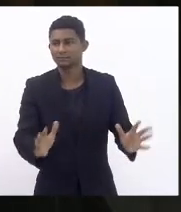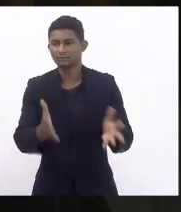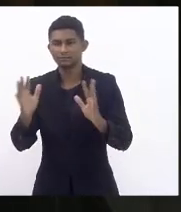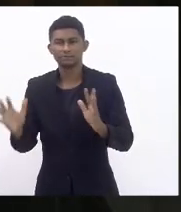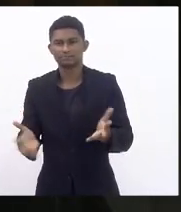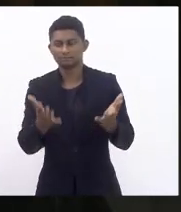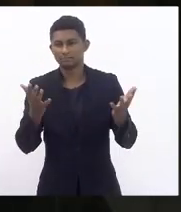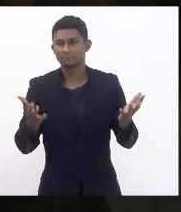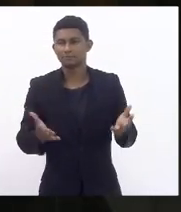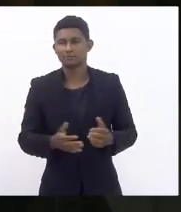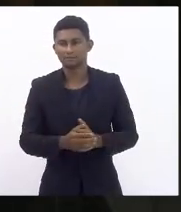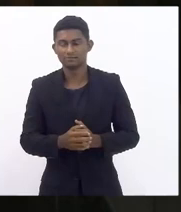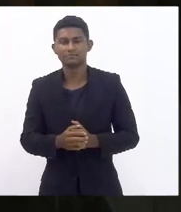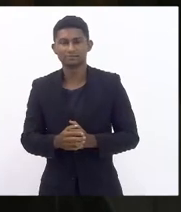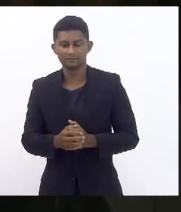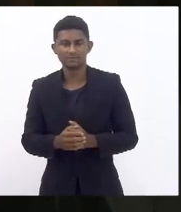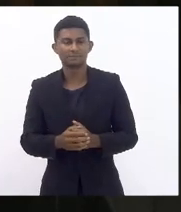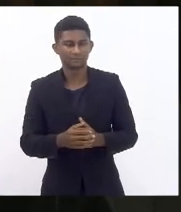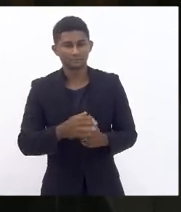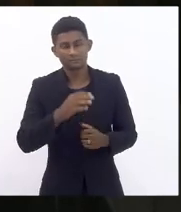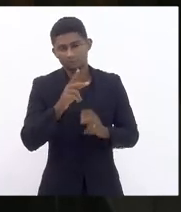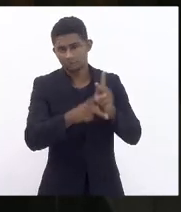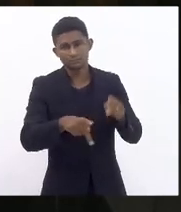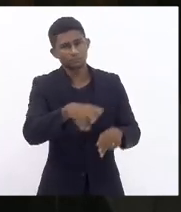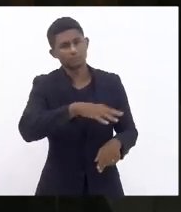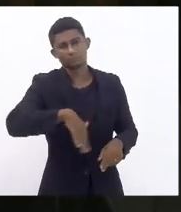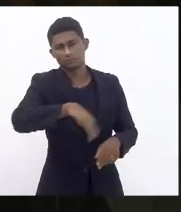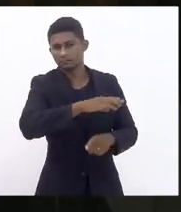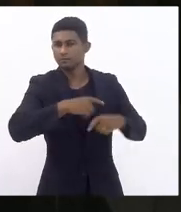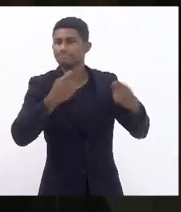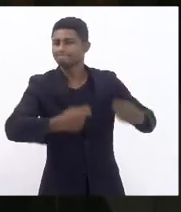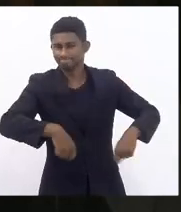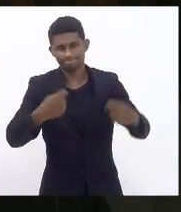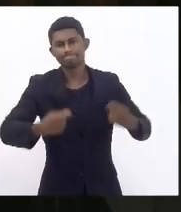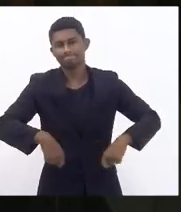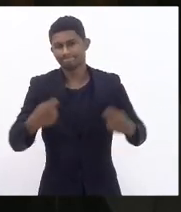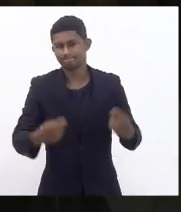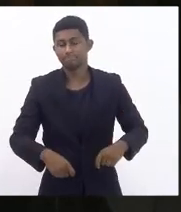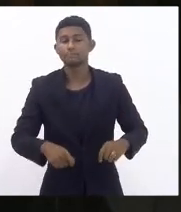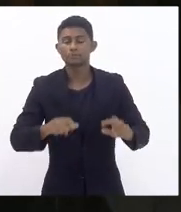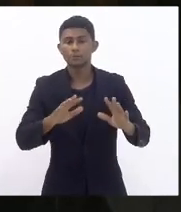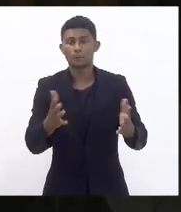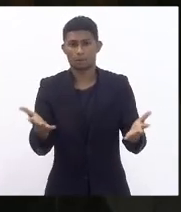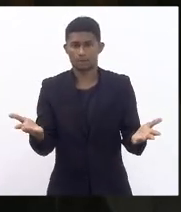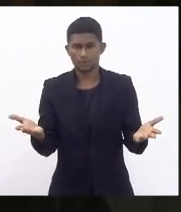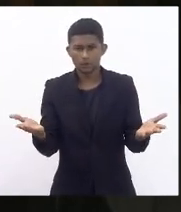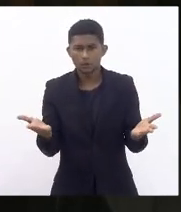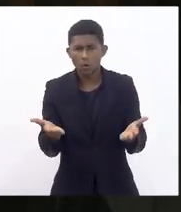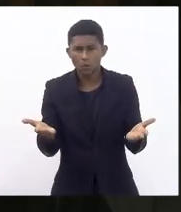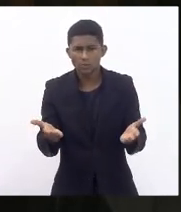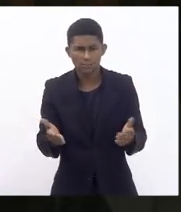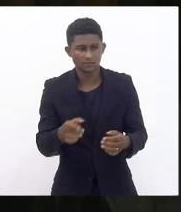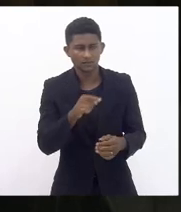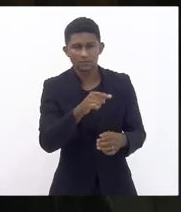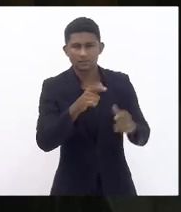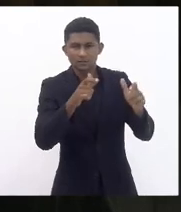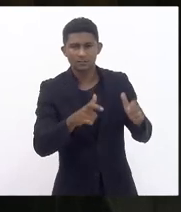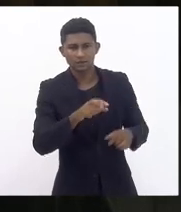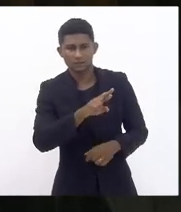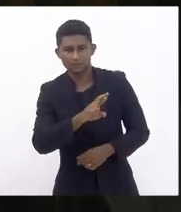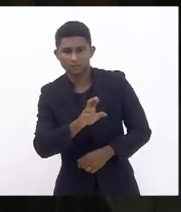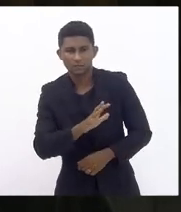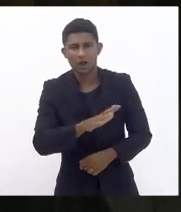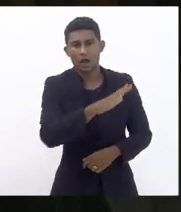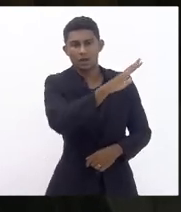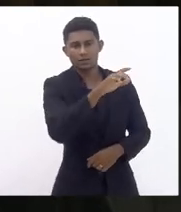psicossocial para toda a população ali que precisa. Hoje, né, o CAPS da Rocinha tem, né,